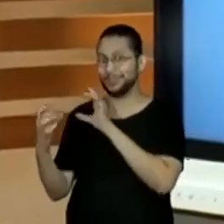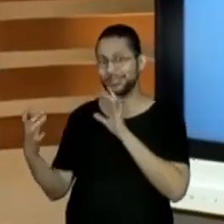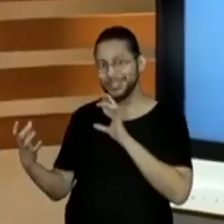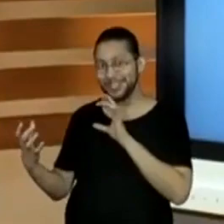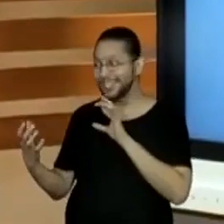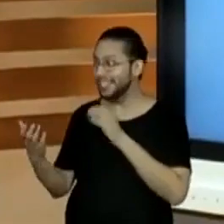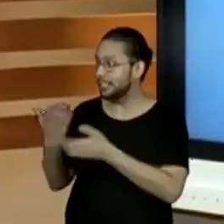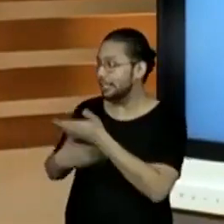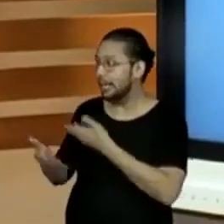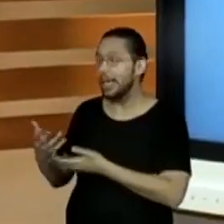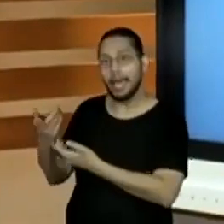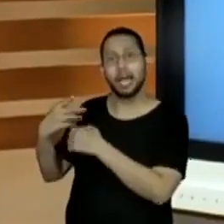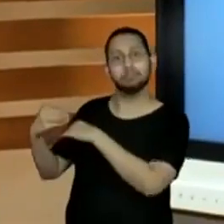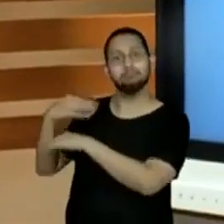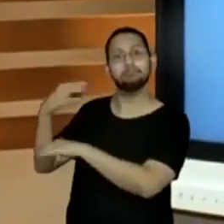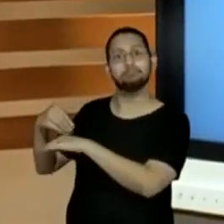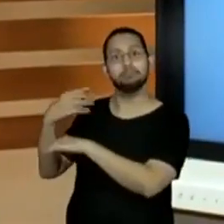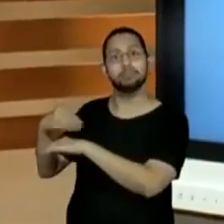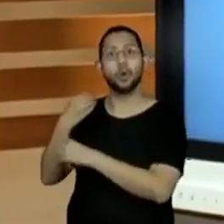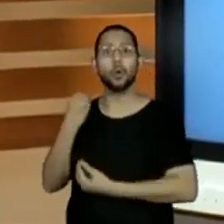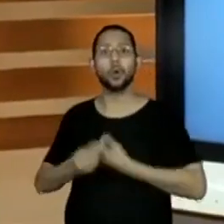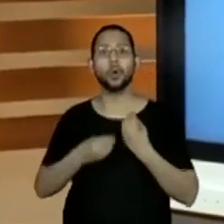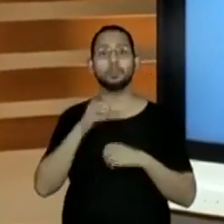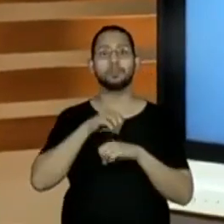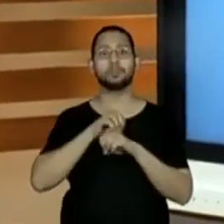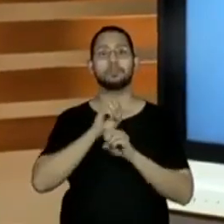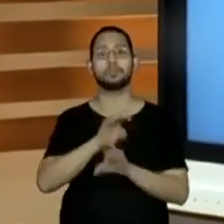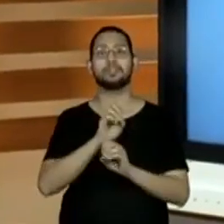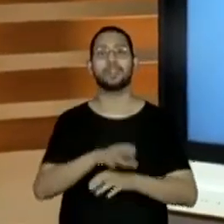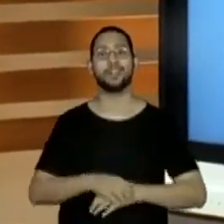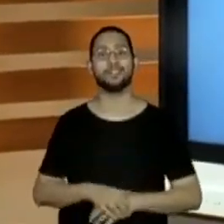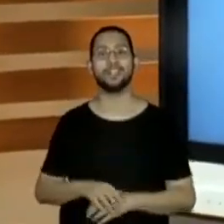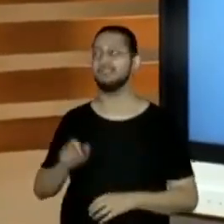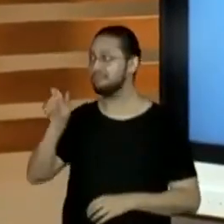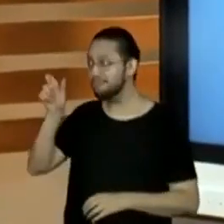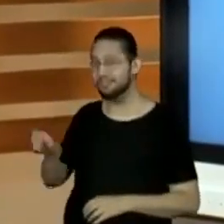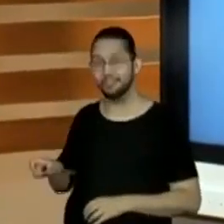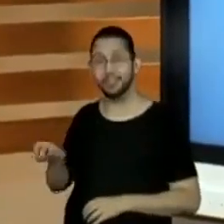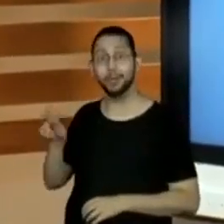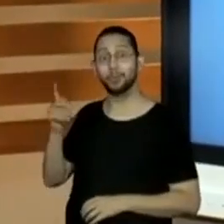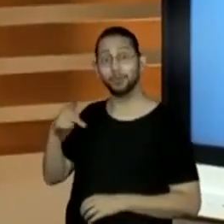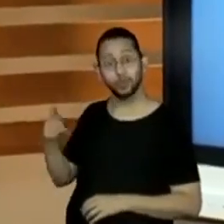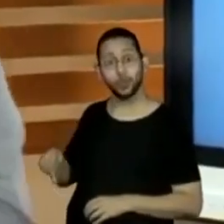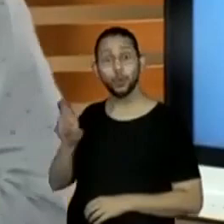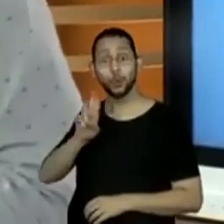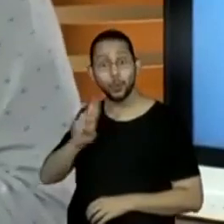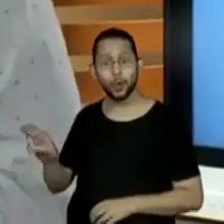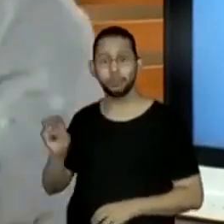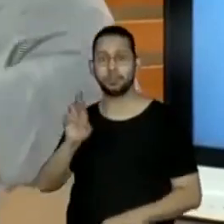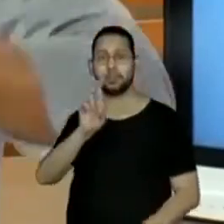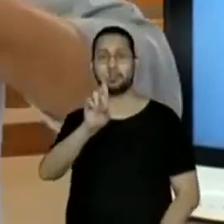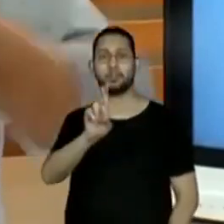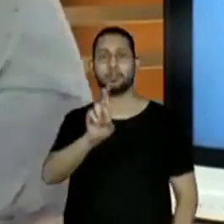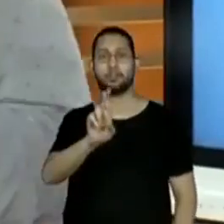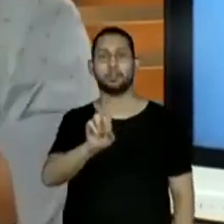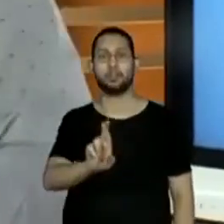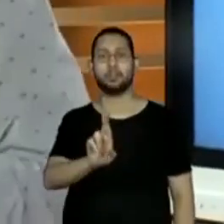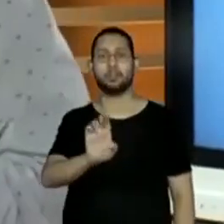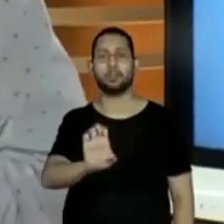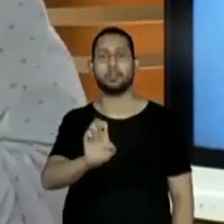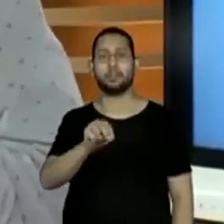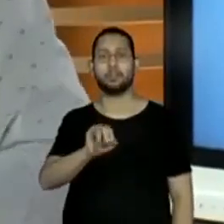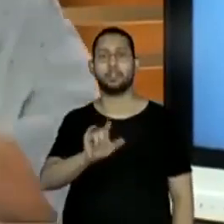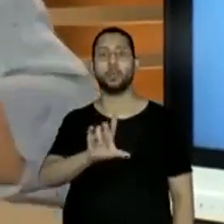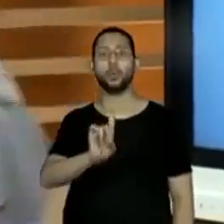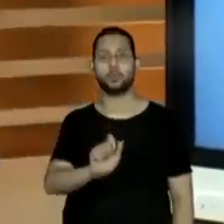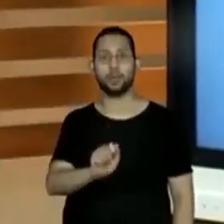como conduzir essa aula. Então eu quero deixar muito claro a professora Renilda, que me trouxe todos